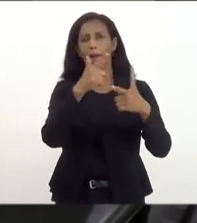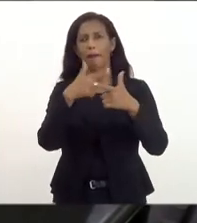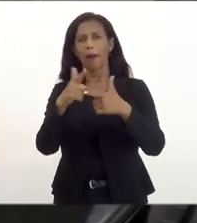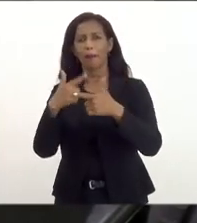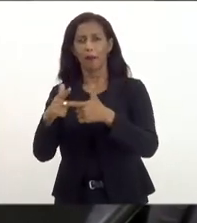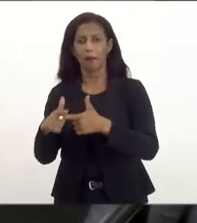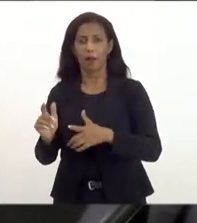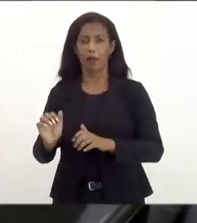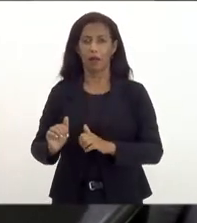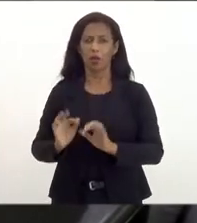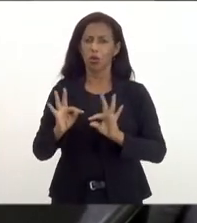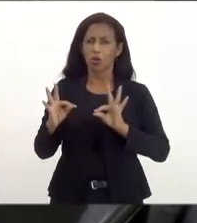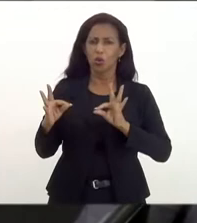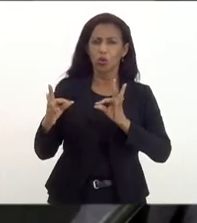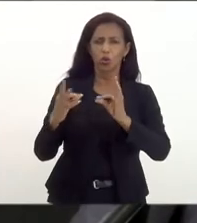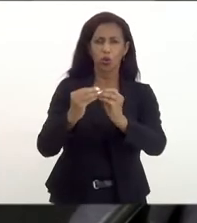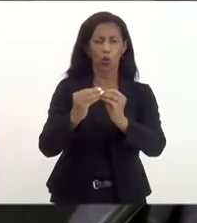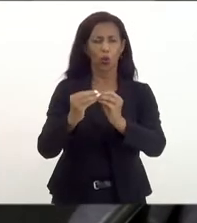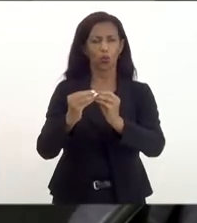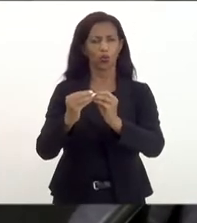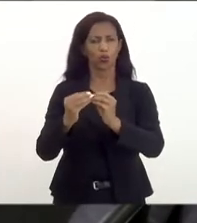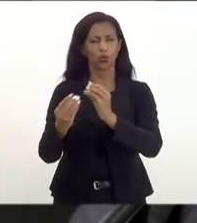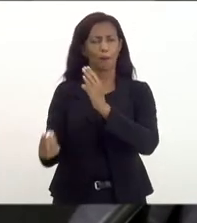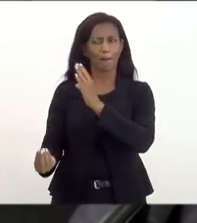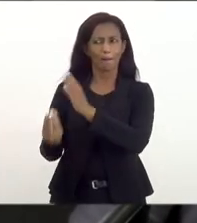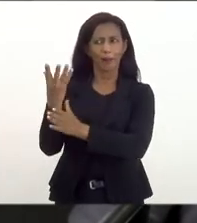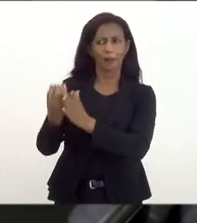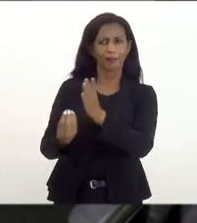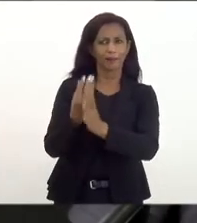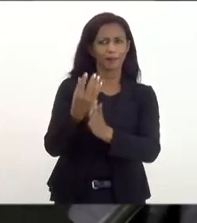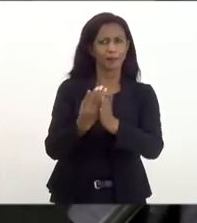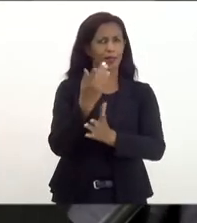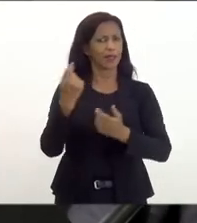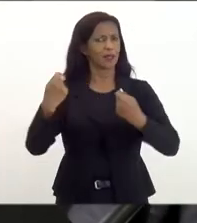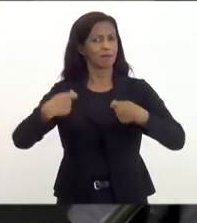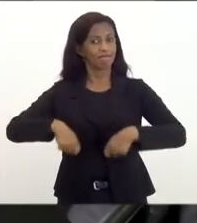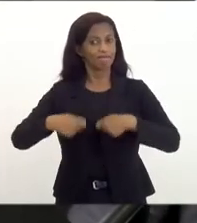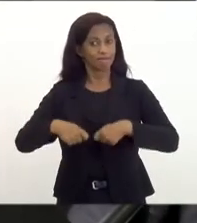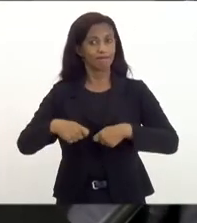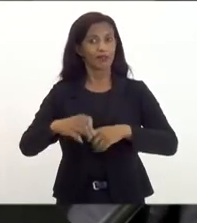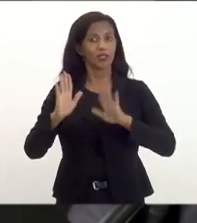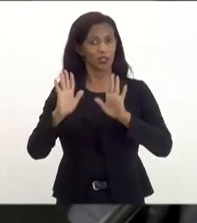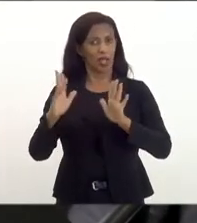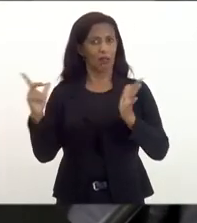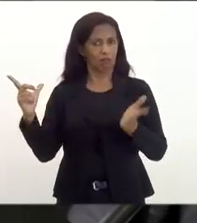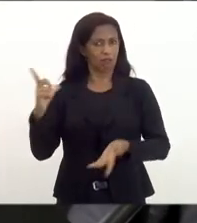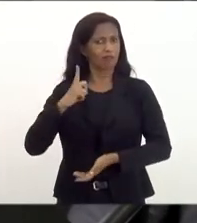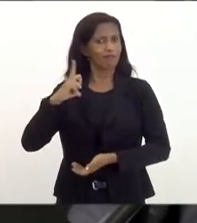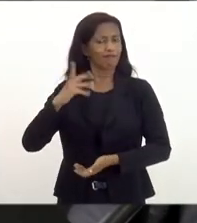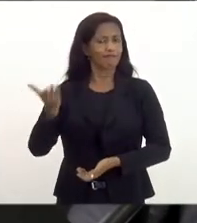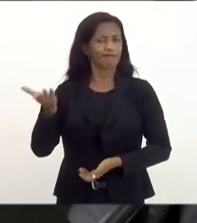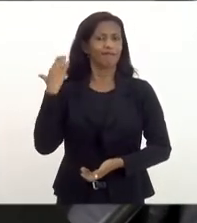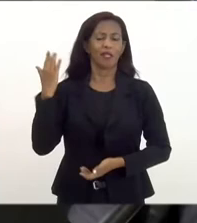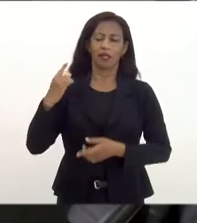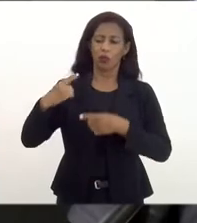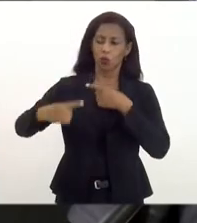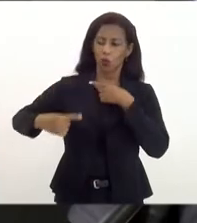o menor todos esses outros dentes que a gente precisa de alguma que a gente teve que